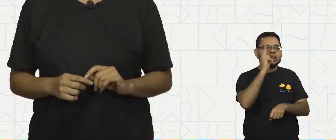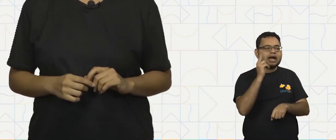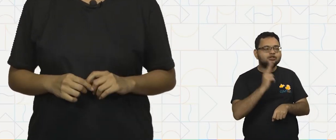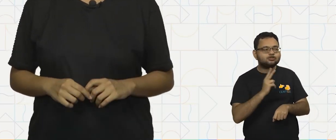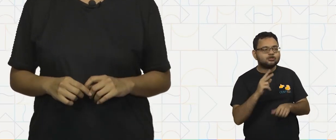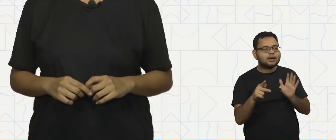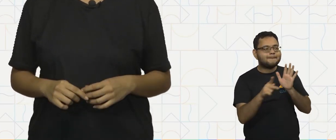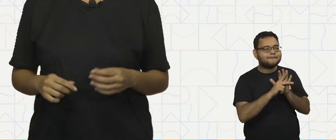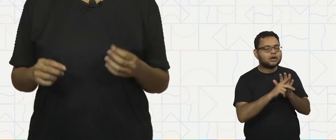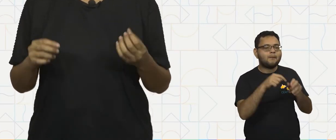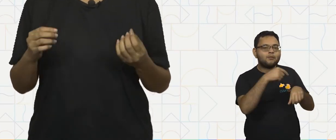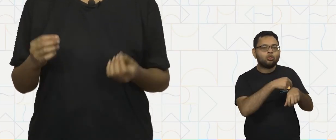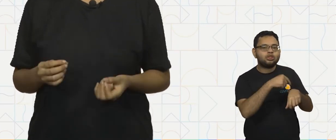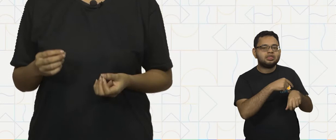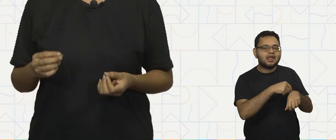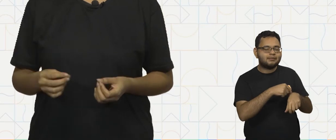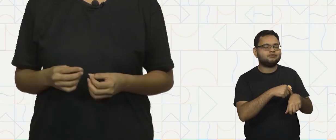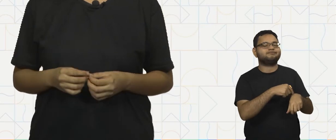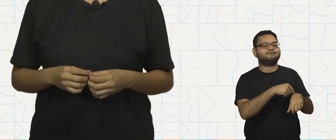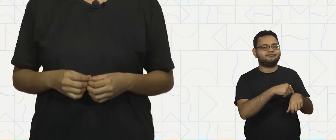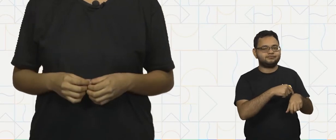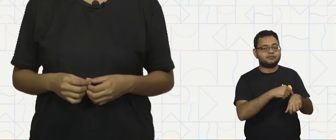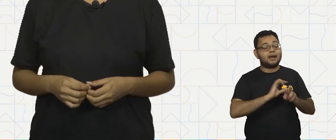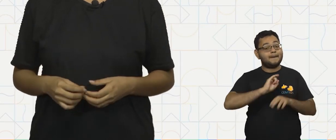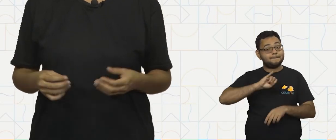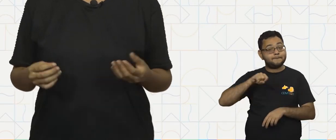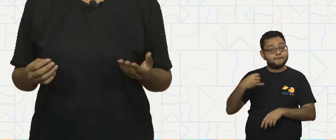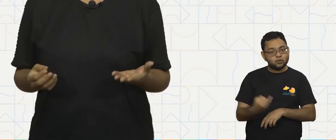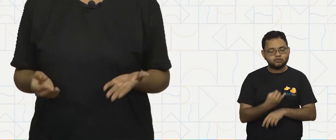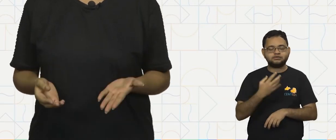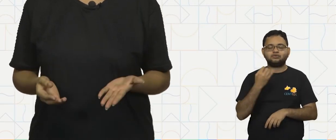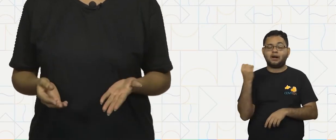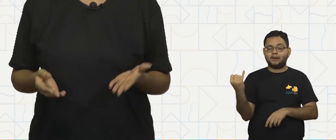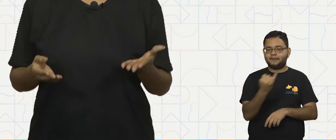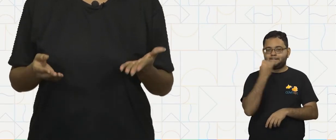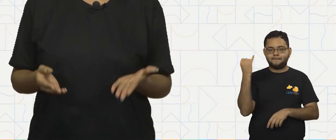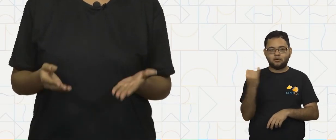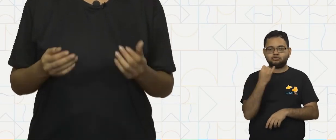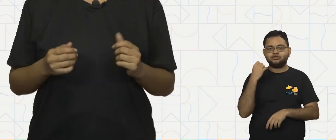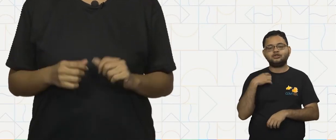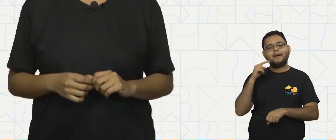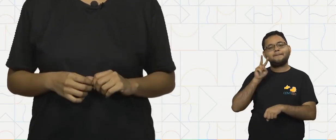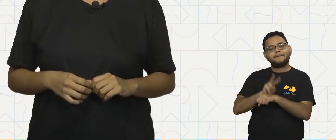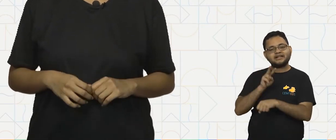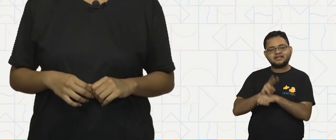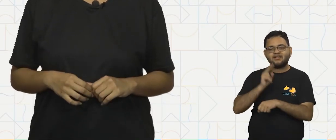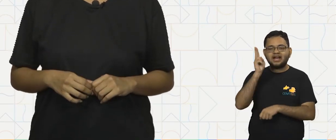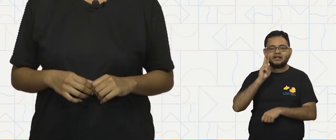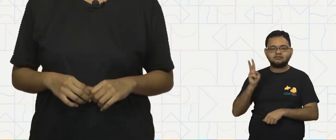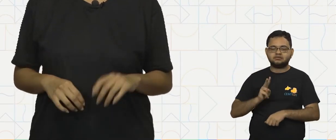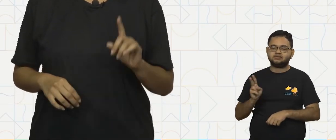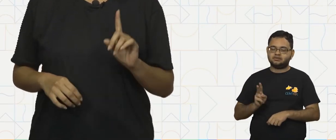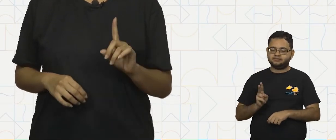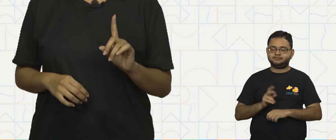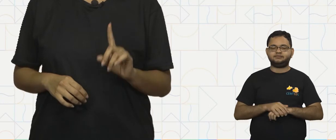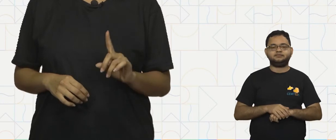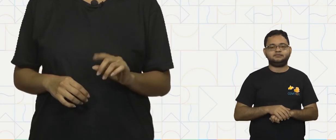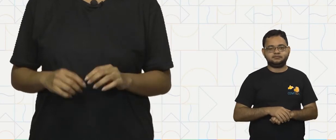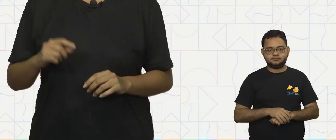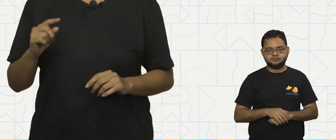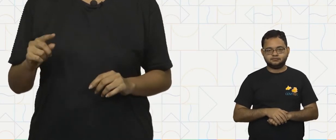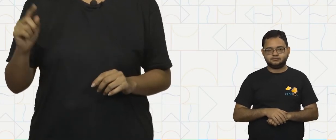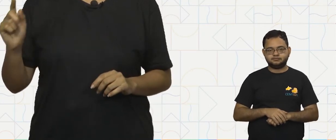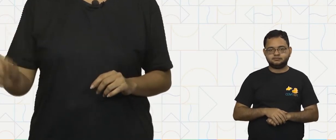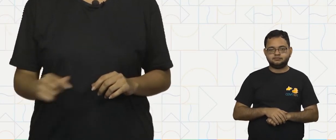importante considerarmos a preservação da história ao realizarmos transformações nas paisagens, buscando